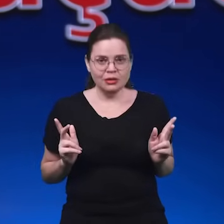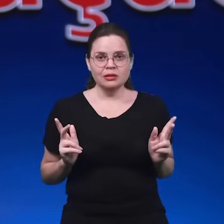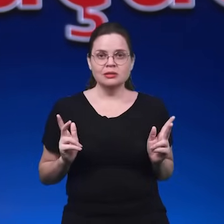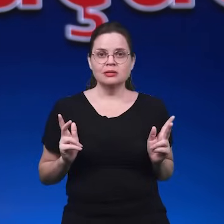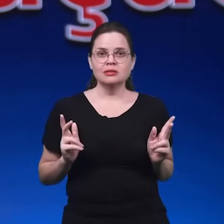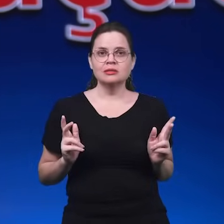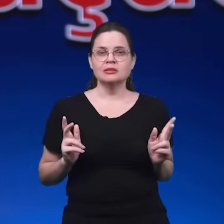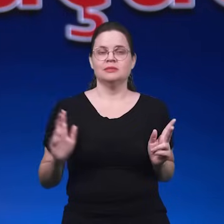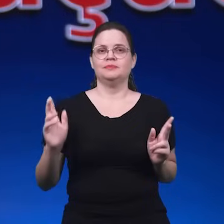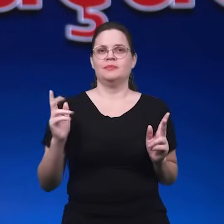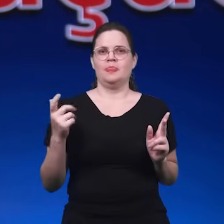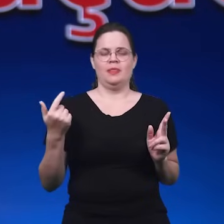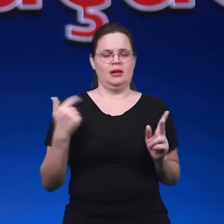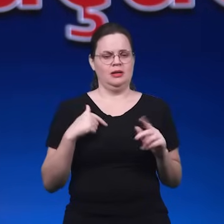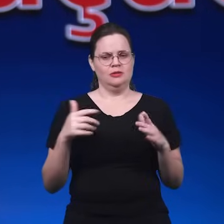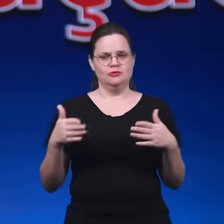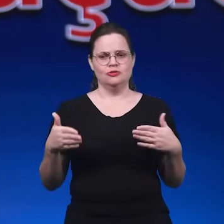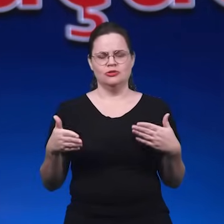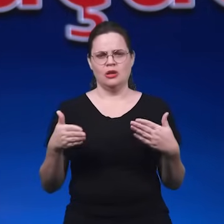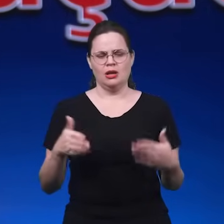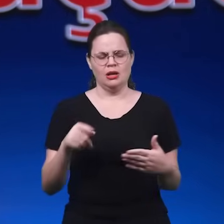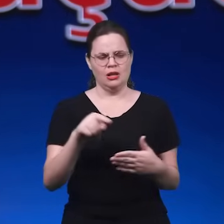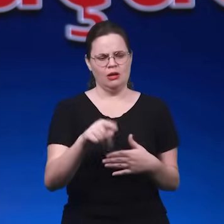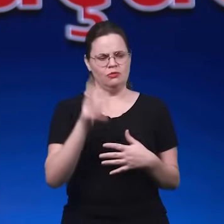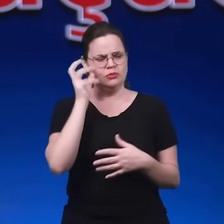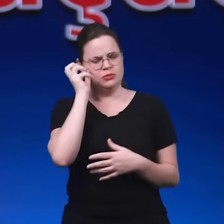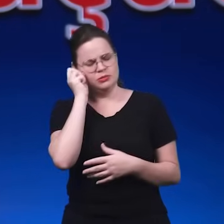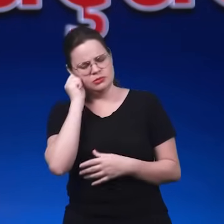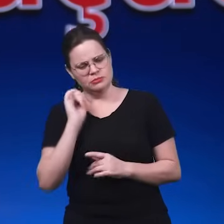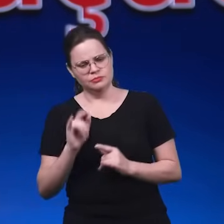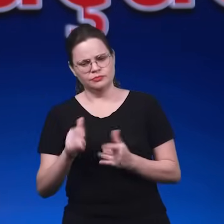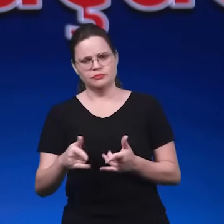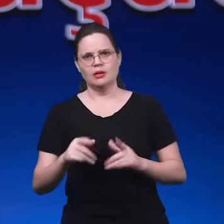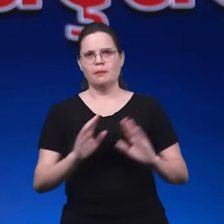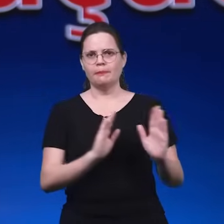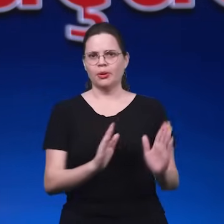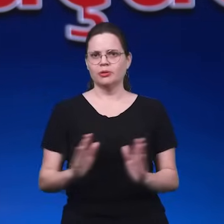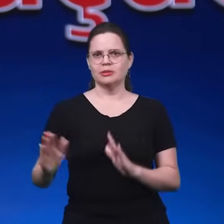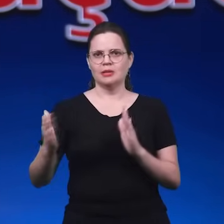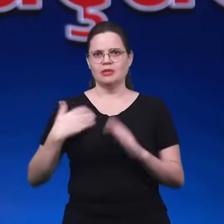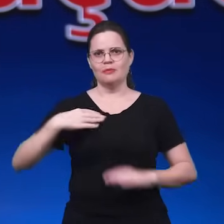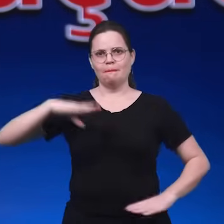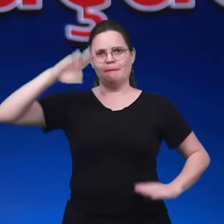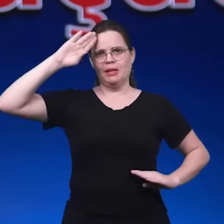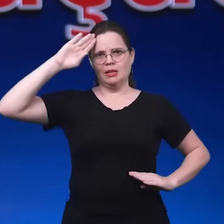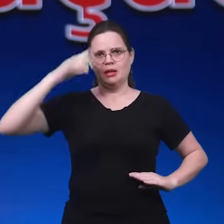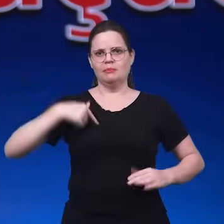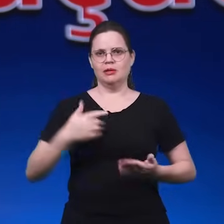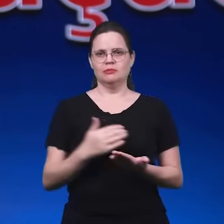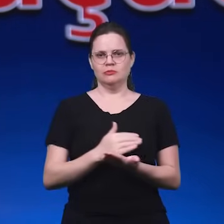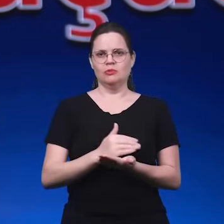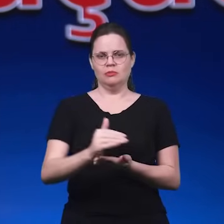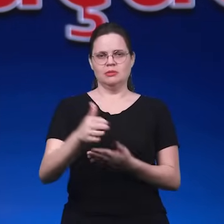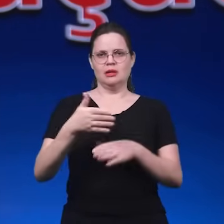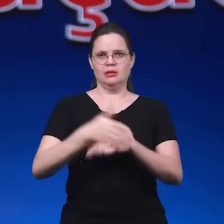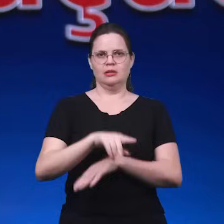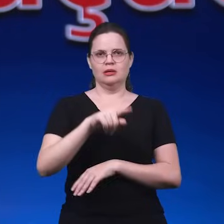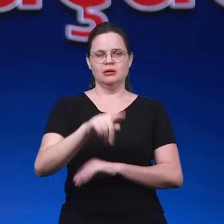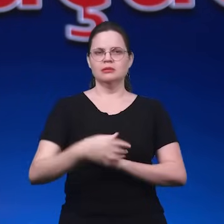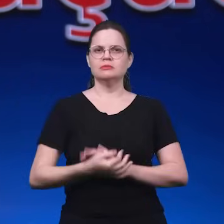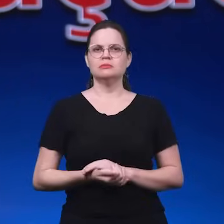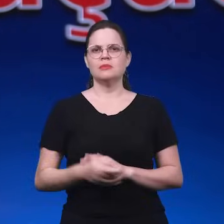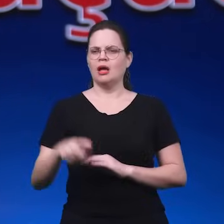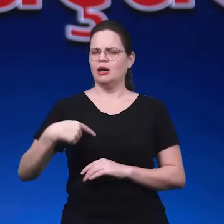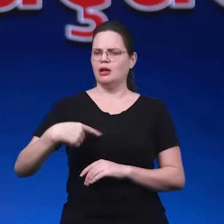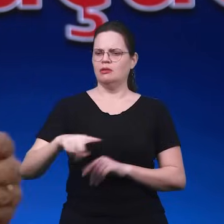Eu cheguei ali no quartel, fui para o alojamento, né? Fez todo ali um processo de militar fácil para entrar no quartel.